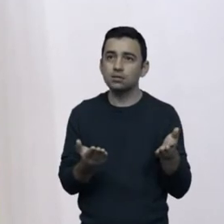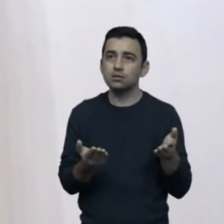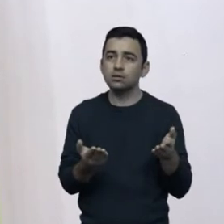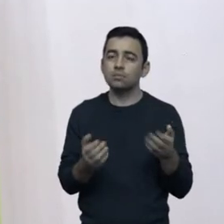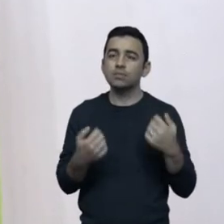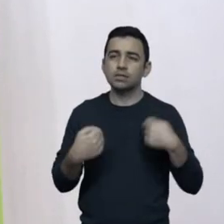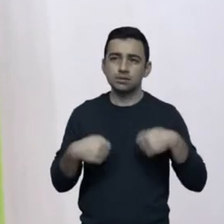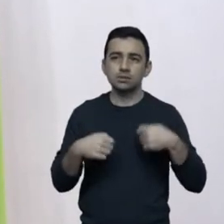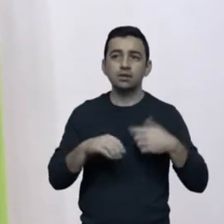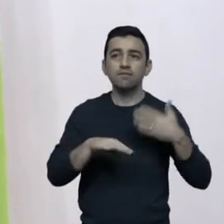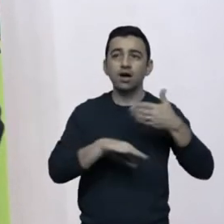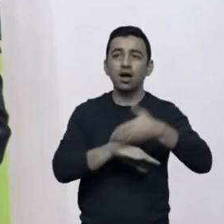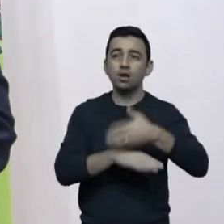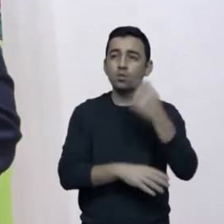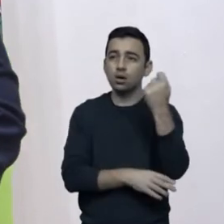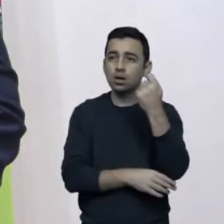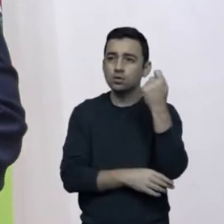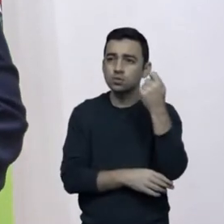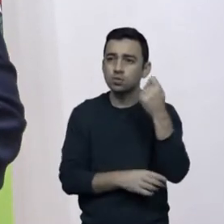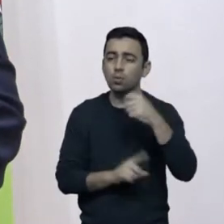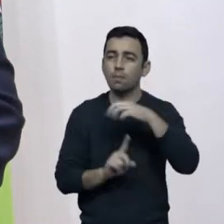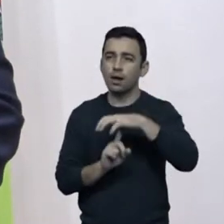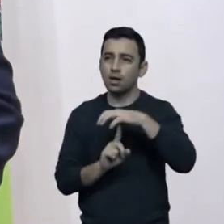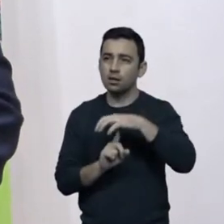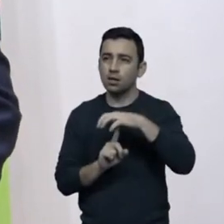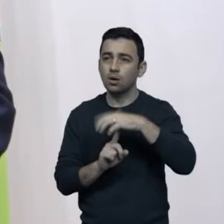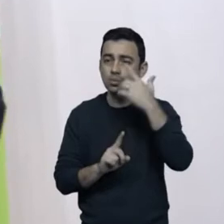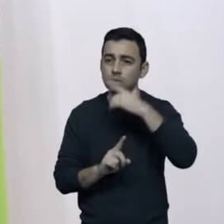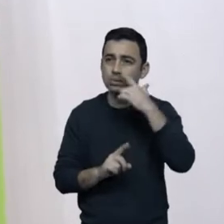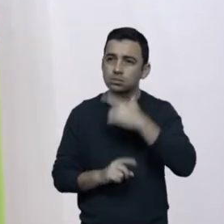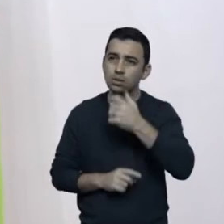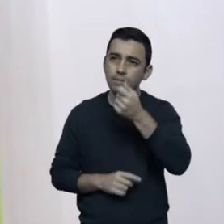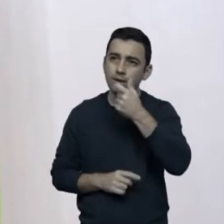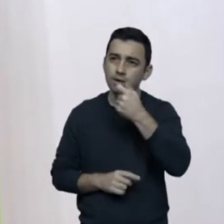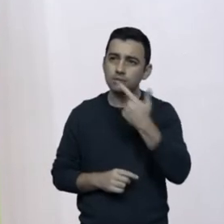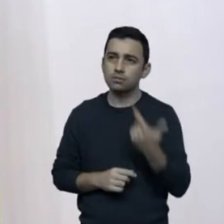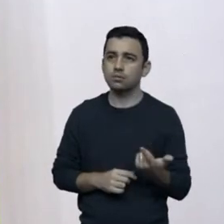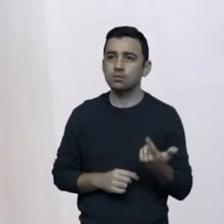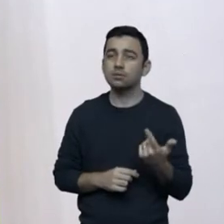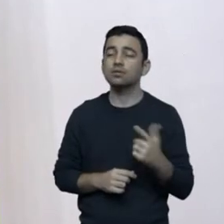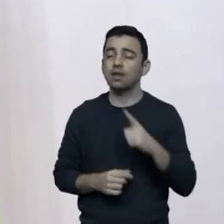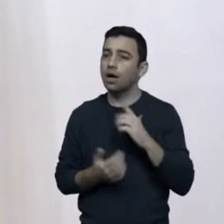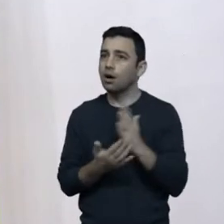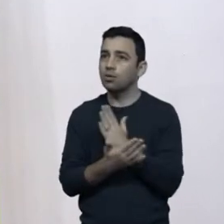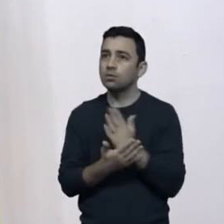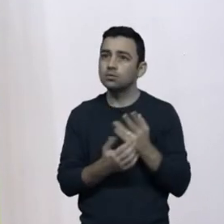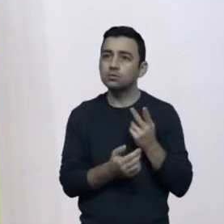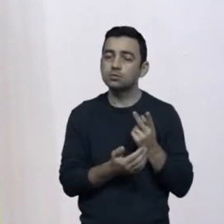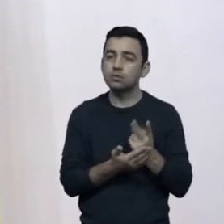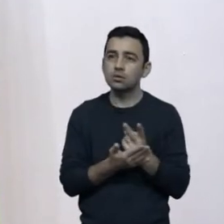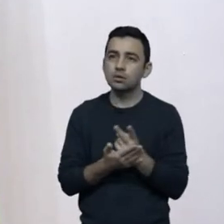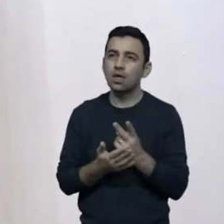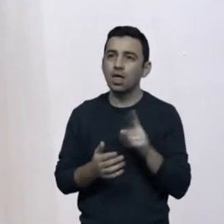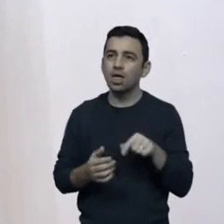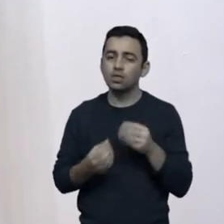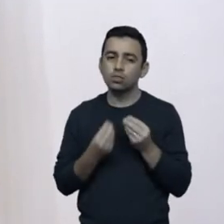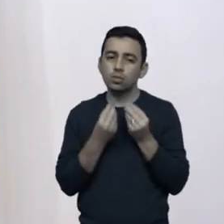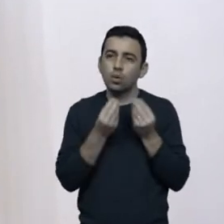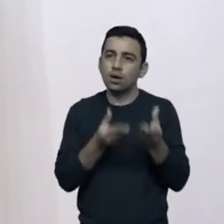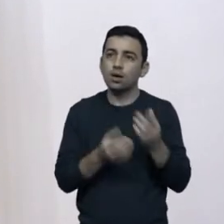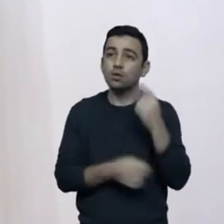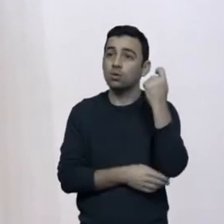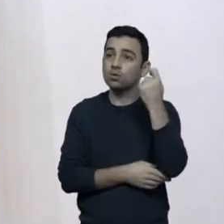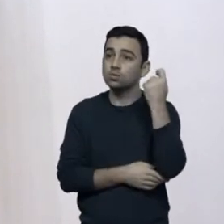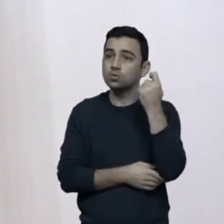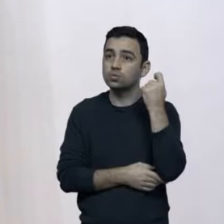até o Rio Grande do Sul, até o Paraná, para conseguirem a medicação. Eu tenho pacientes que recebem a medicação doada do estado do Rio Grande do Sul,